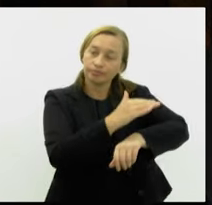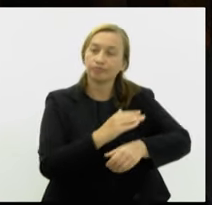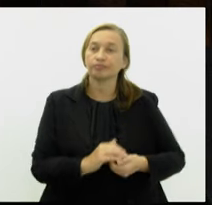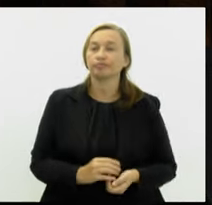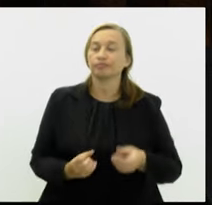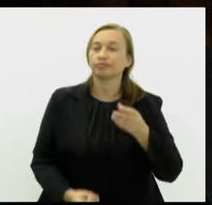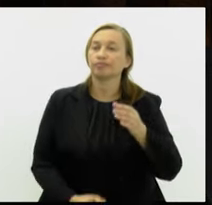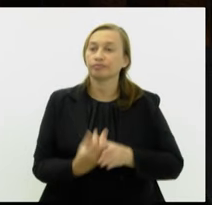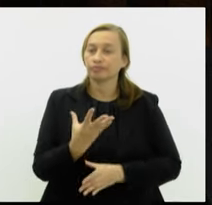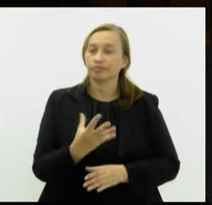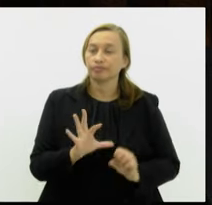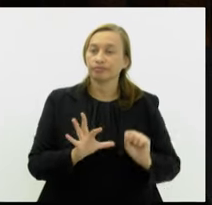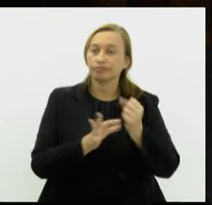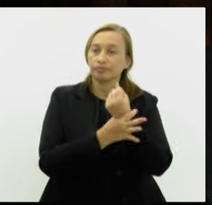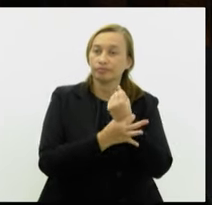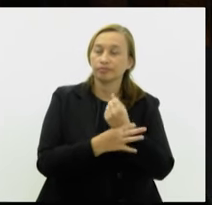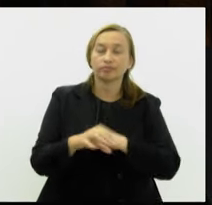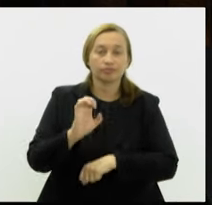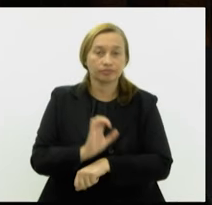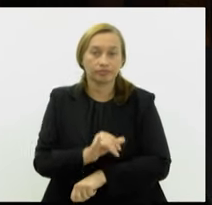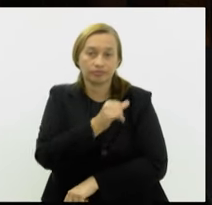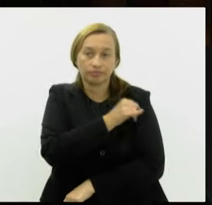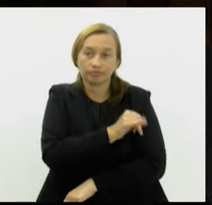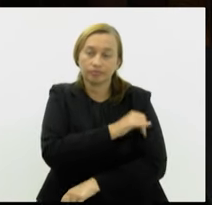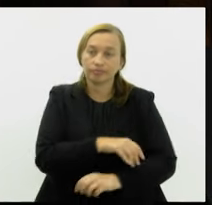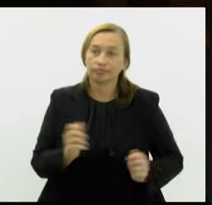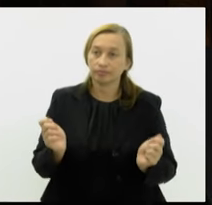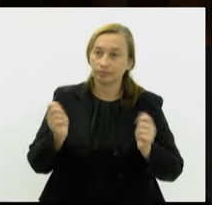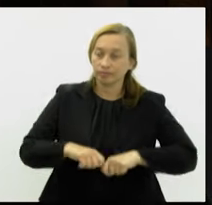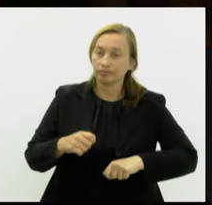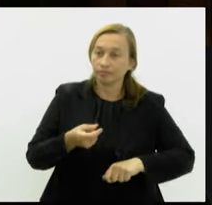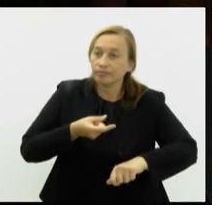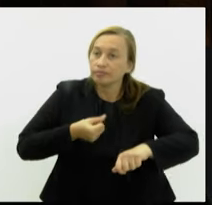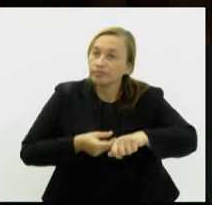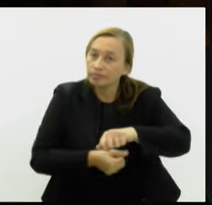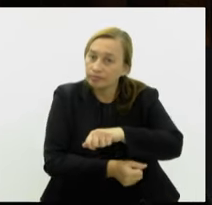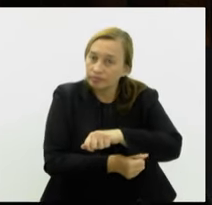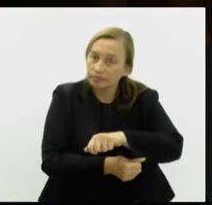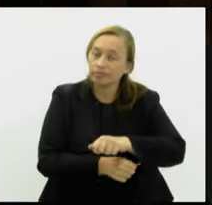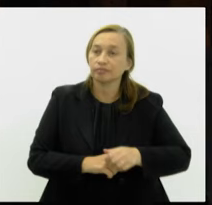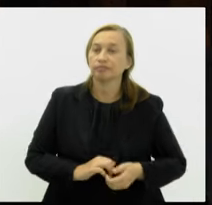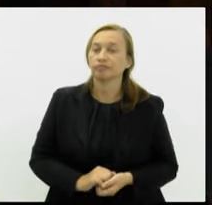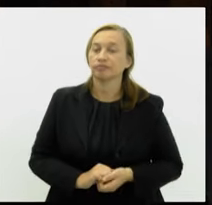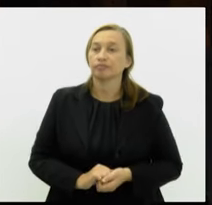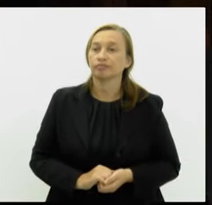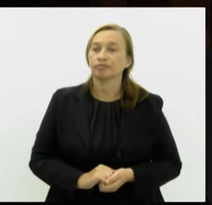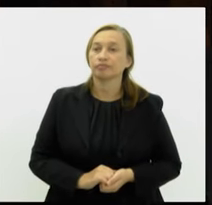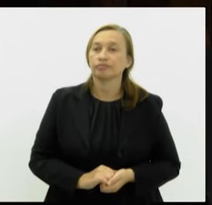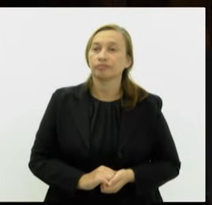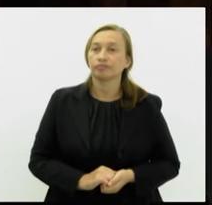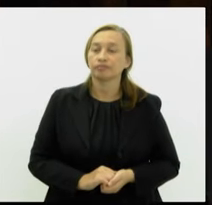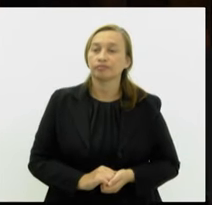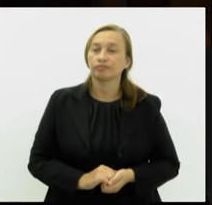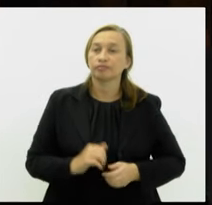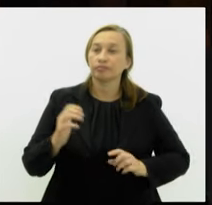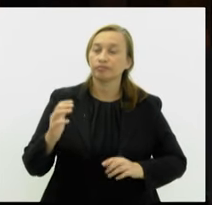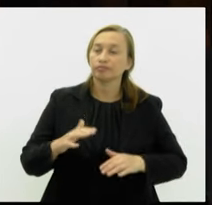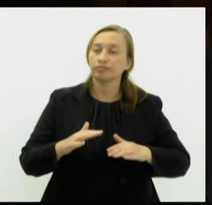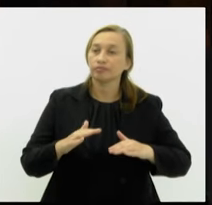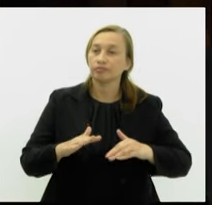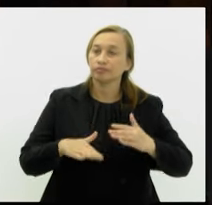para garantir ao Estado do Rio de Janeiro capacidade de investimento para induzir o crescimento econômico.